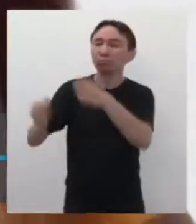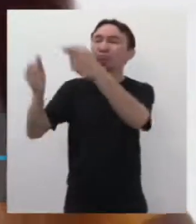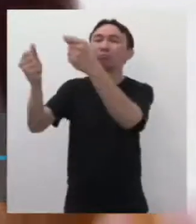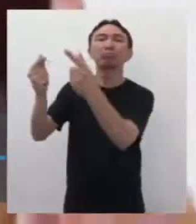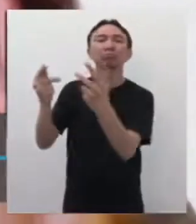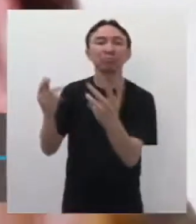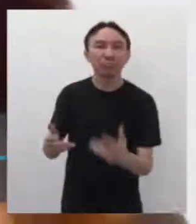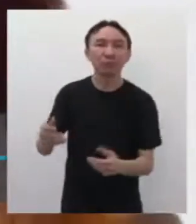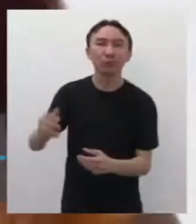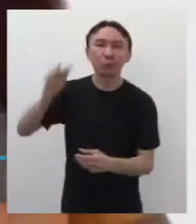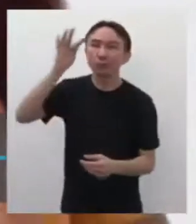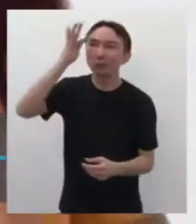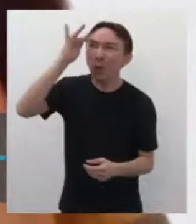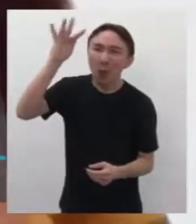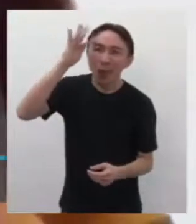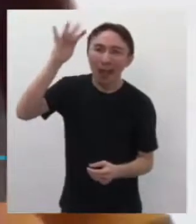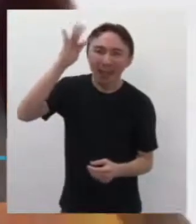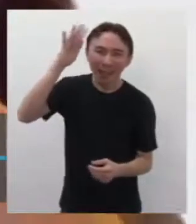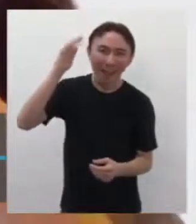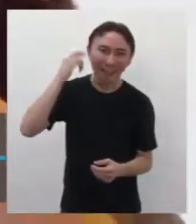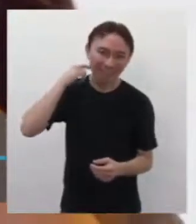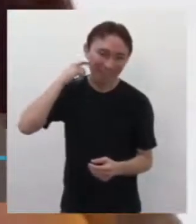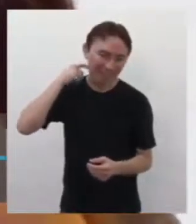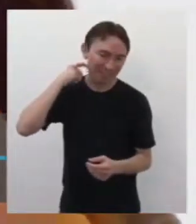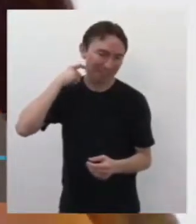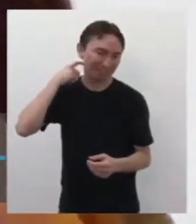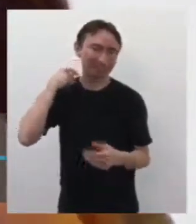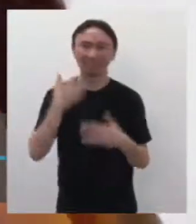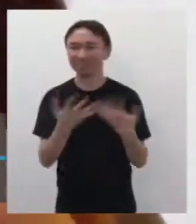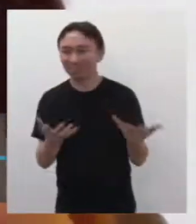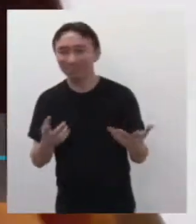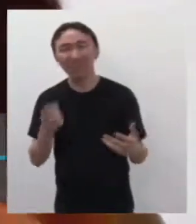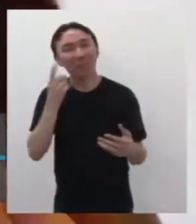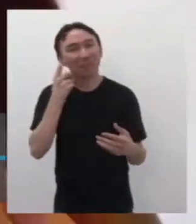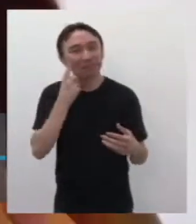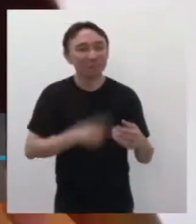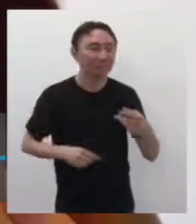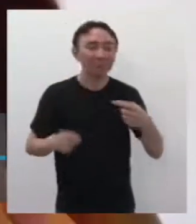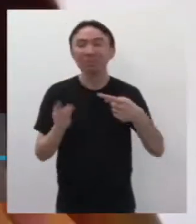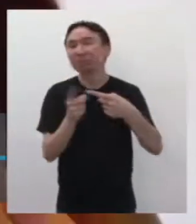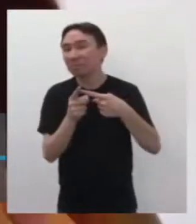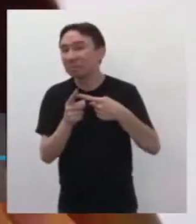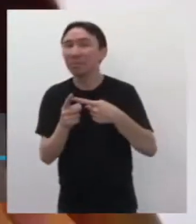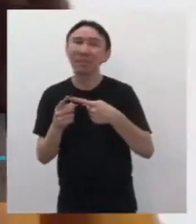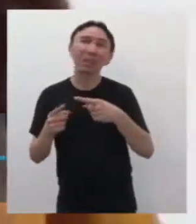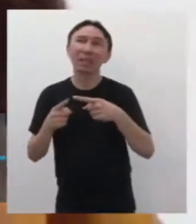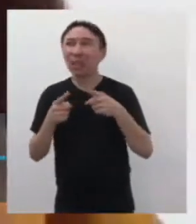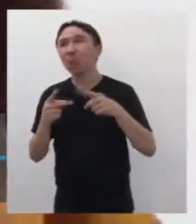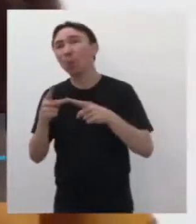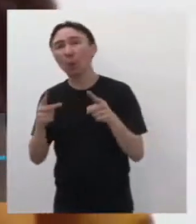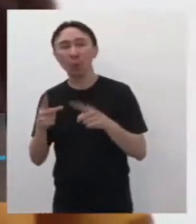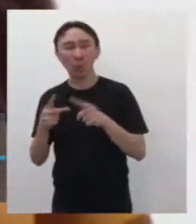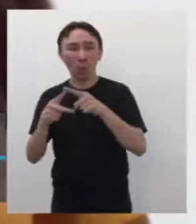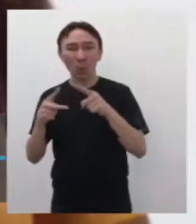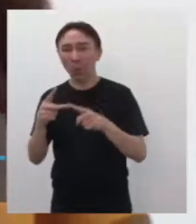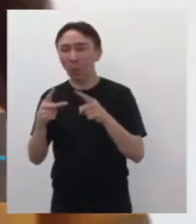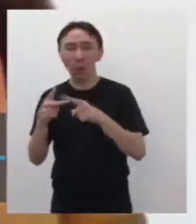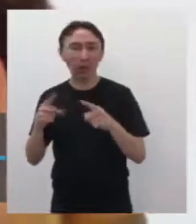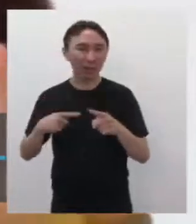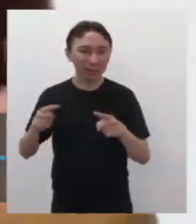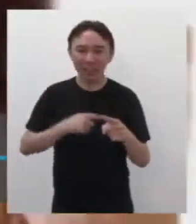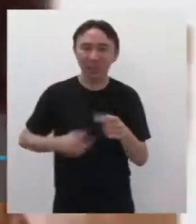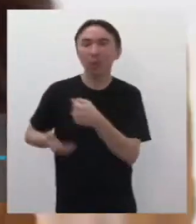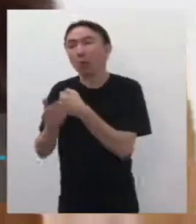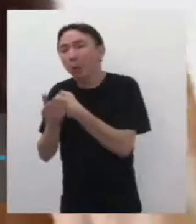em função de duas coisas, em função da necessidade de acolhimento e em função da necessidade de adaptação